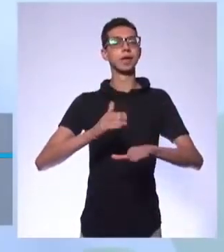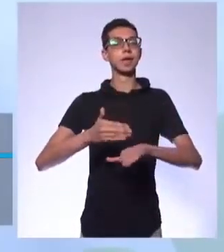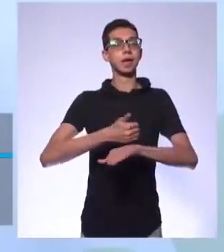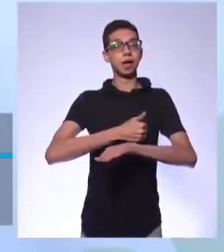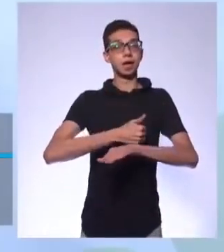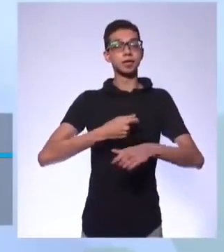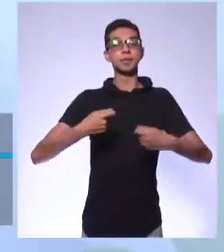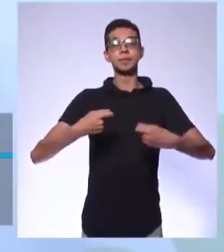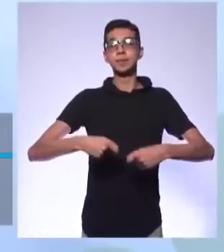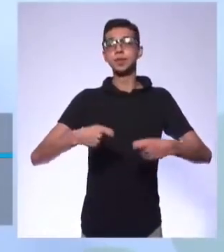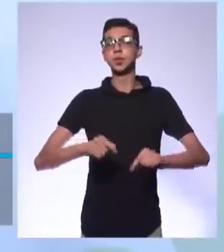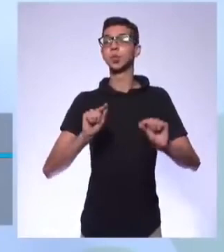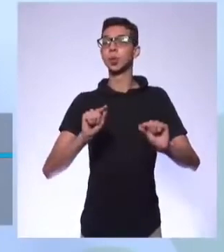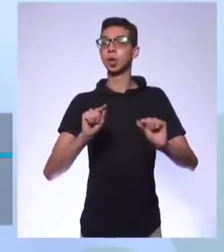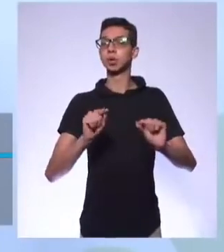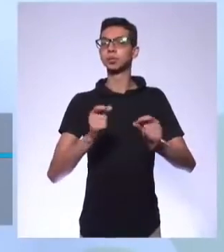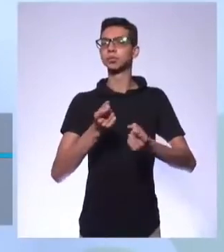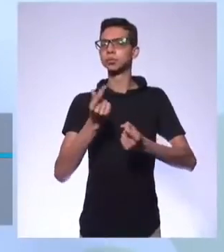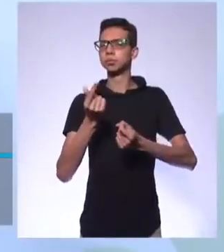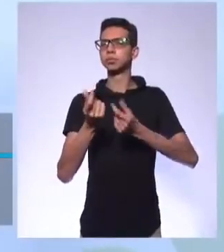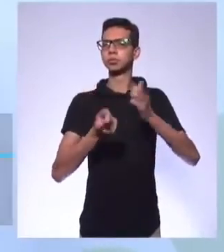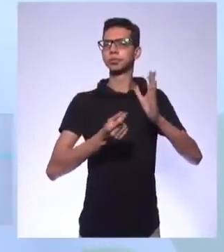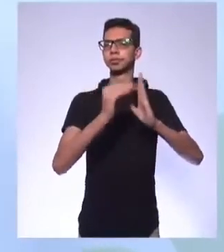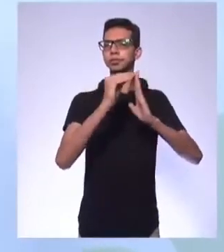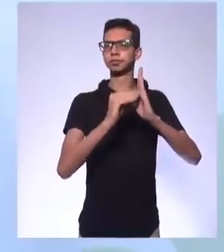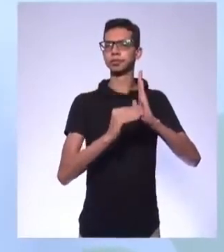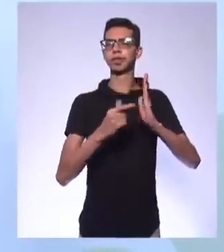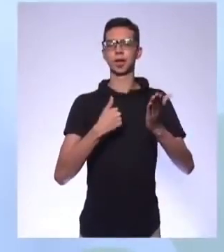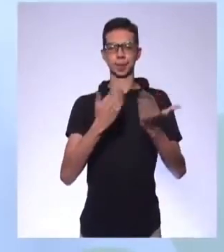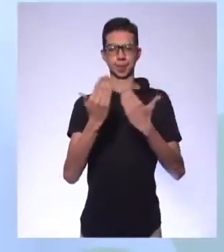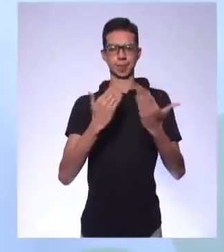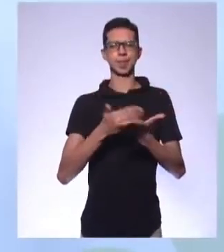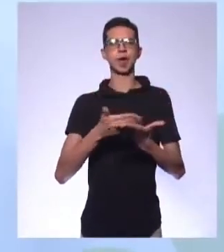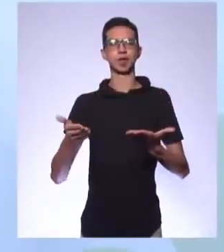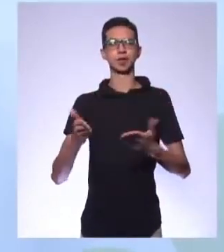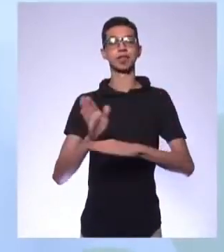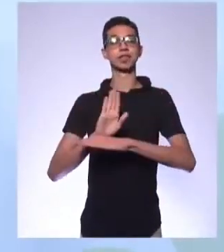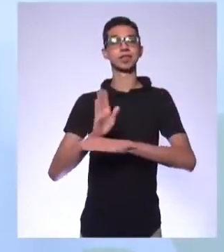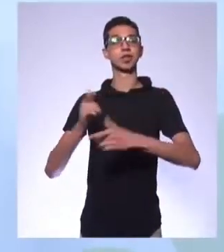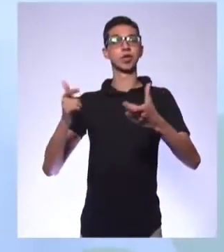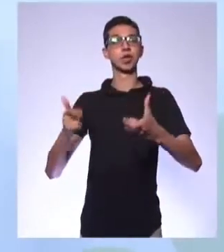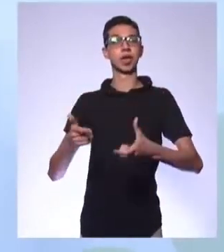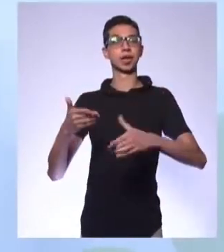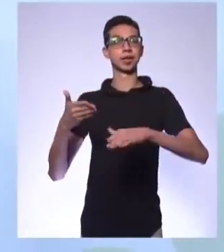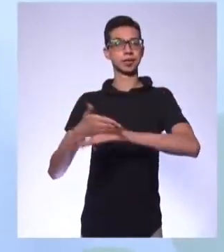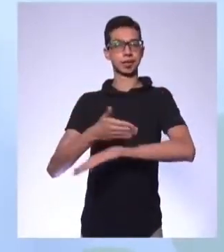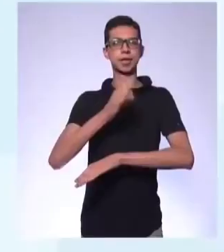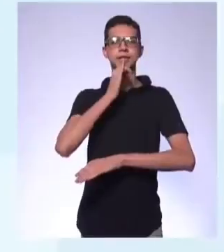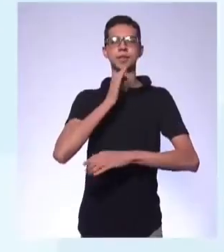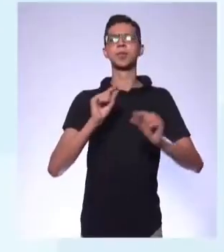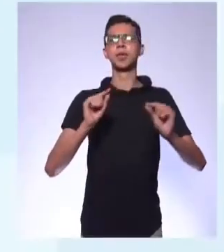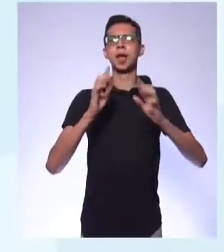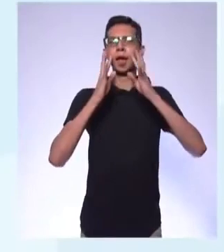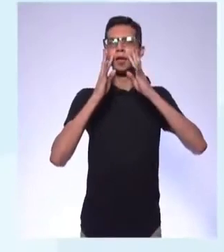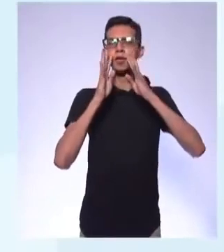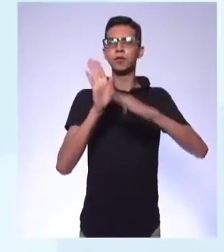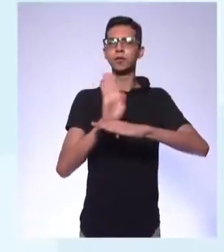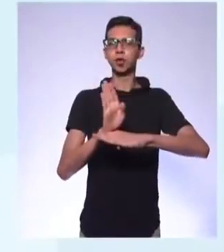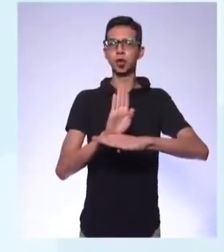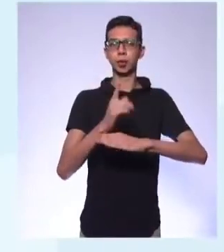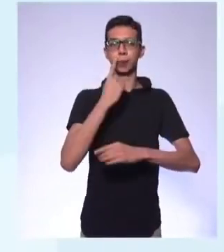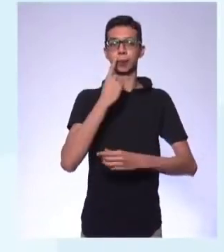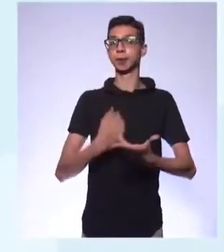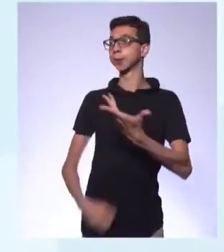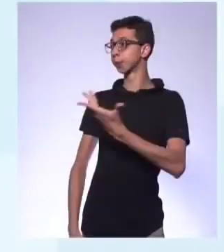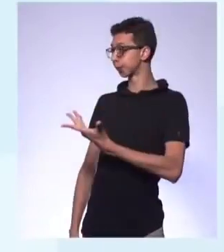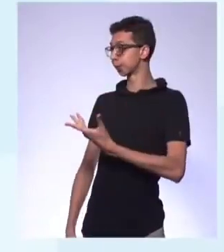a gente vai agora para o bate-papo aqui da porta do cinema. Então, eu peguei algumas opiniões de quem assistiu esse filme